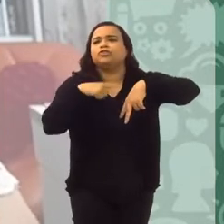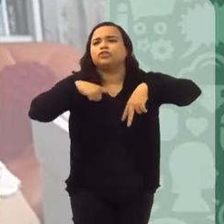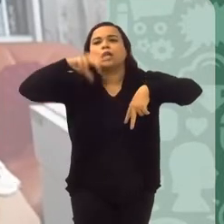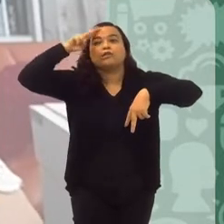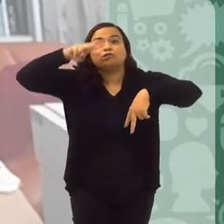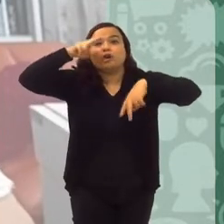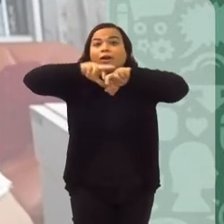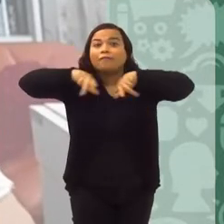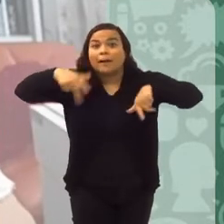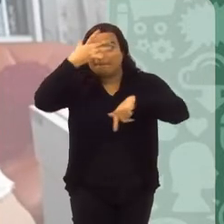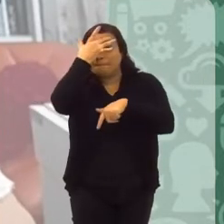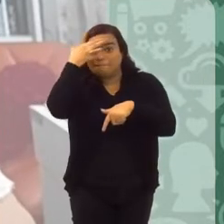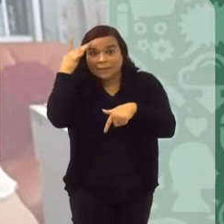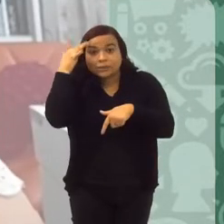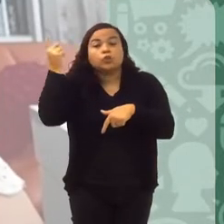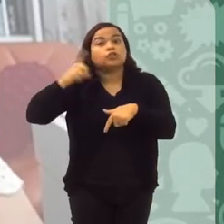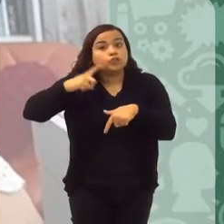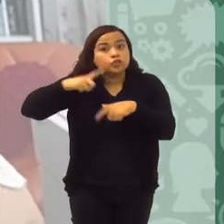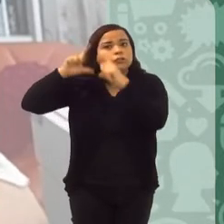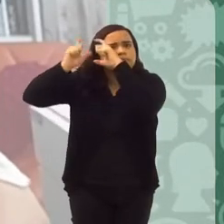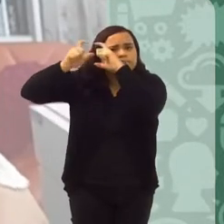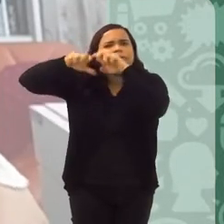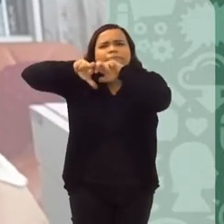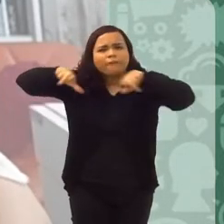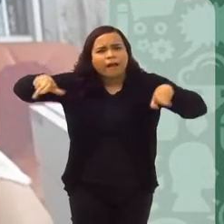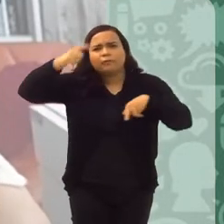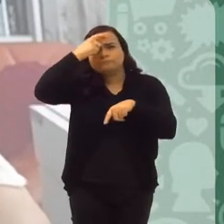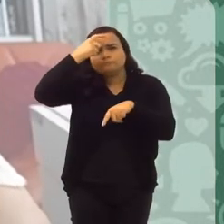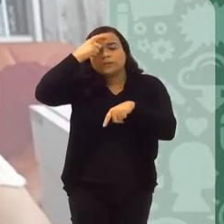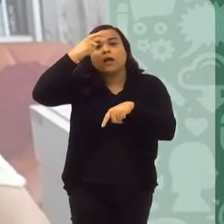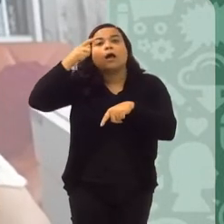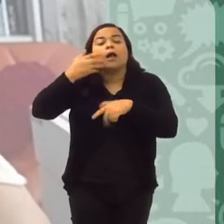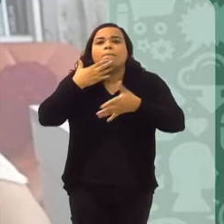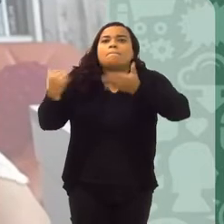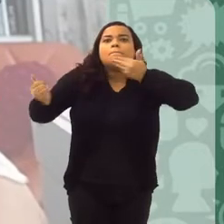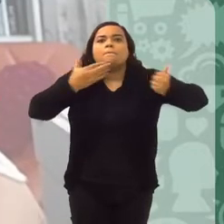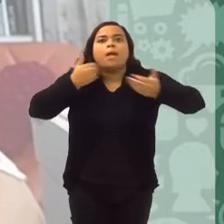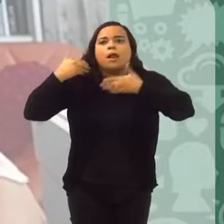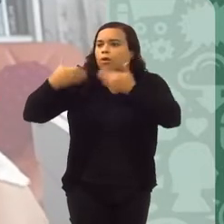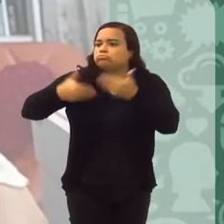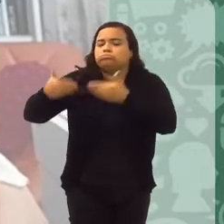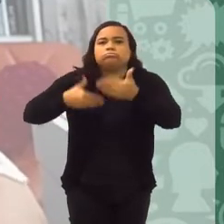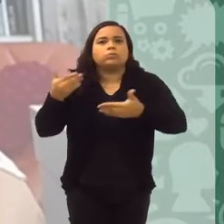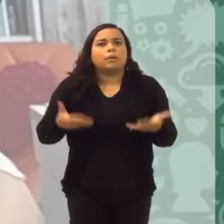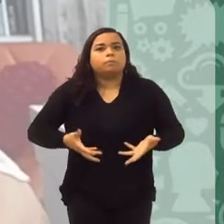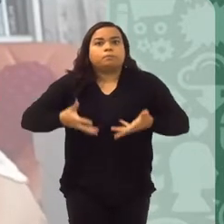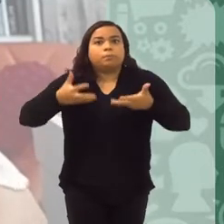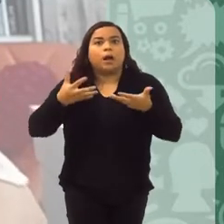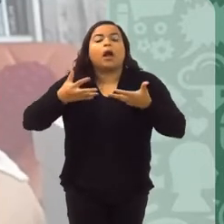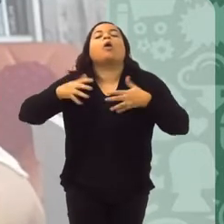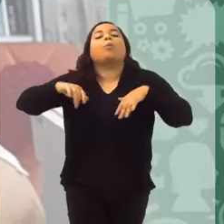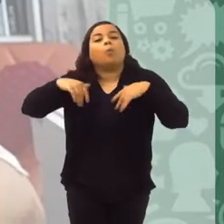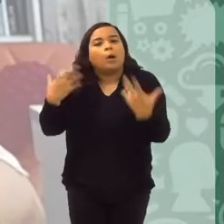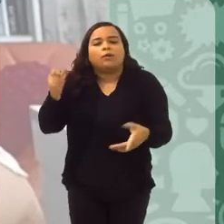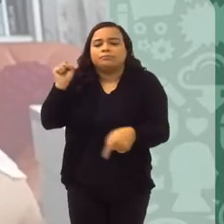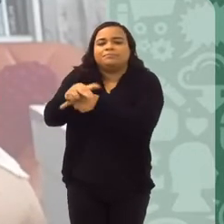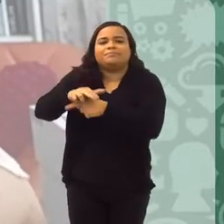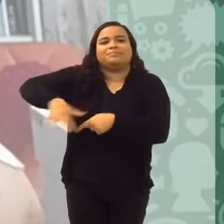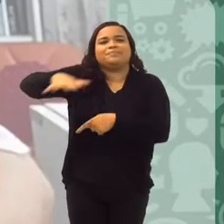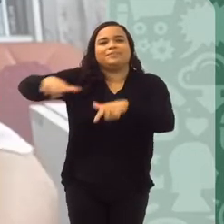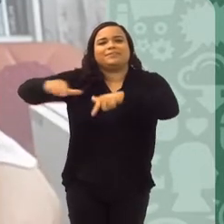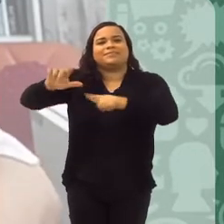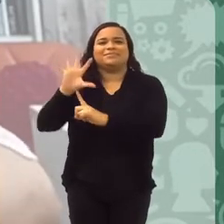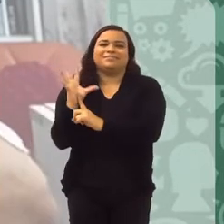lindas de pacientes psicóticos que melhoram muito o seu estado a partir do